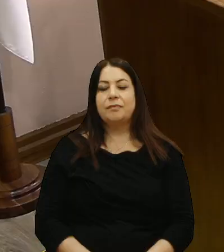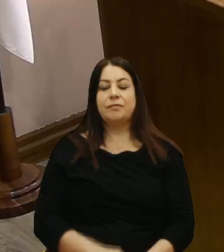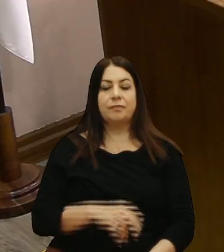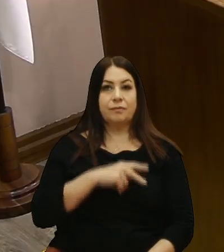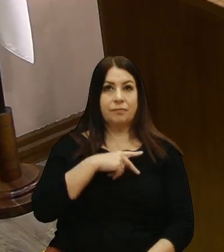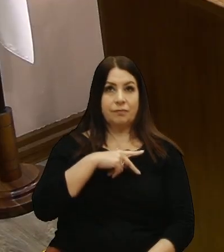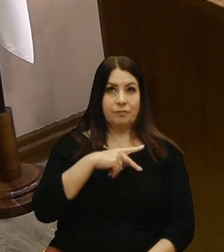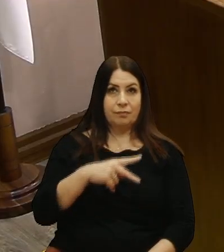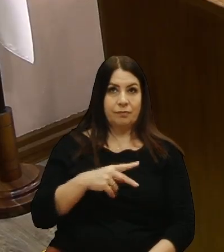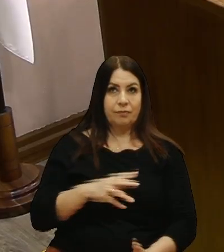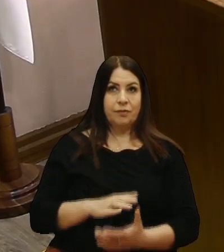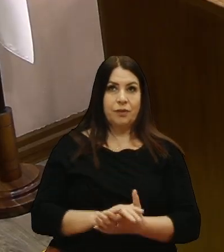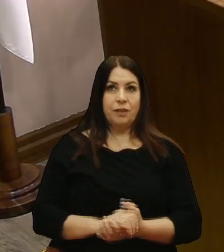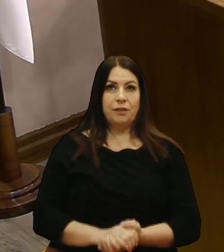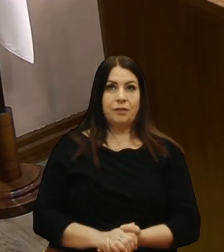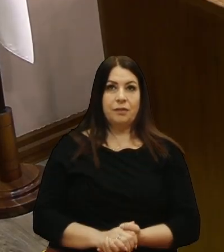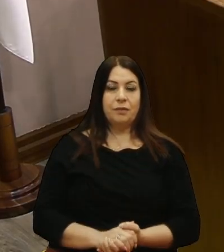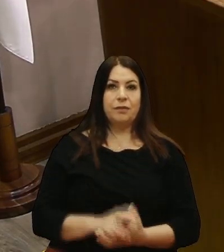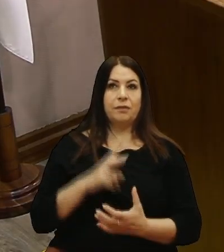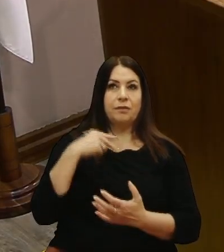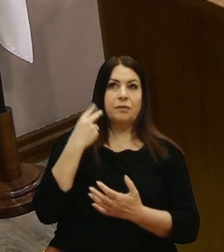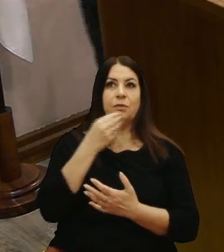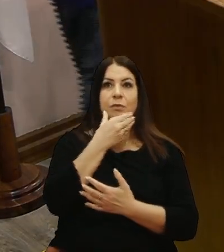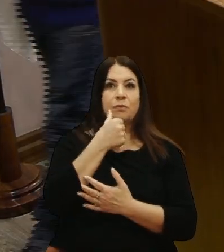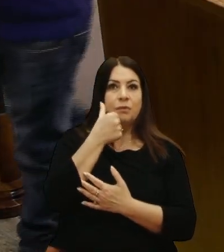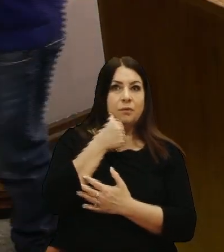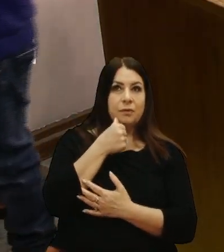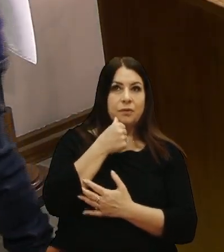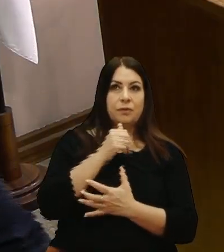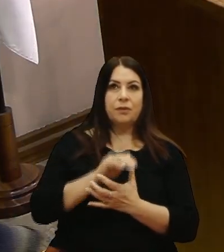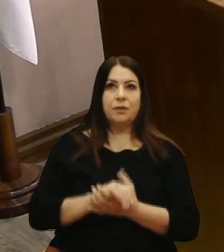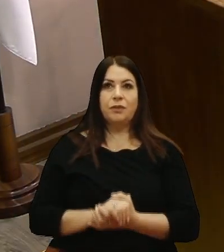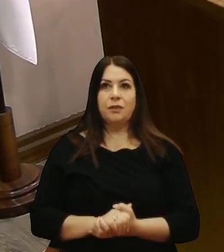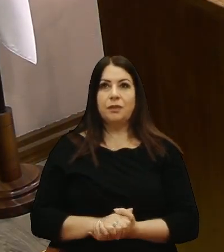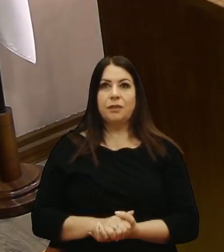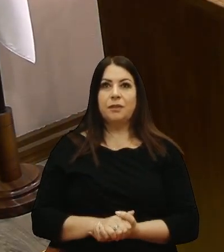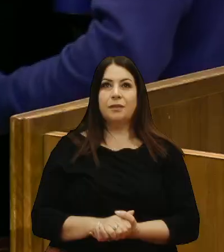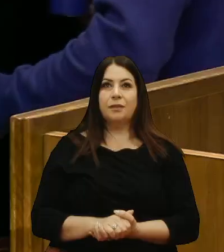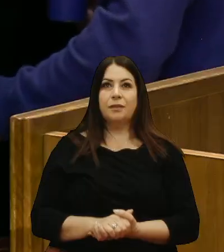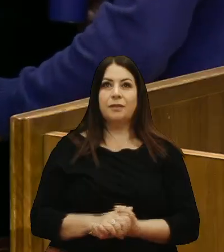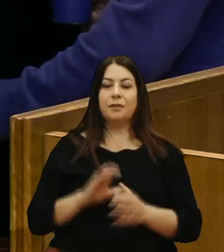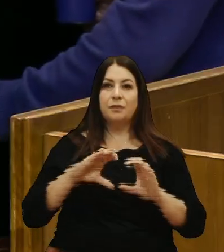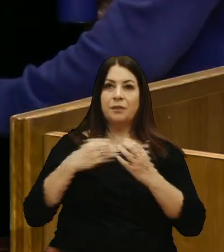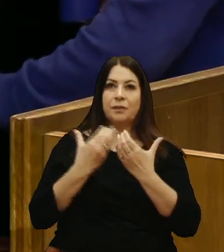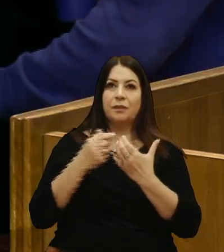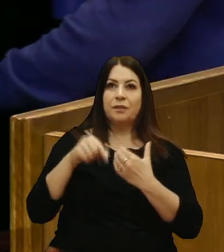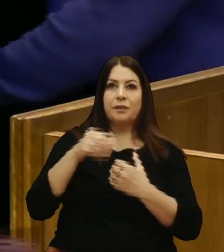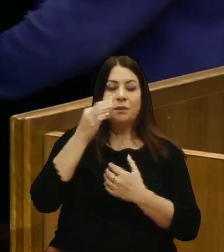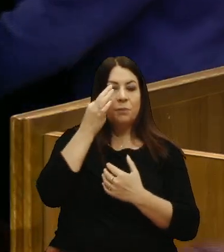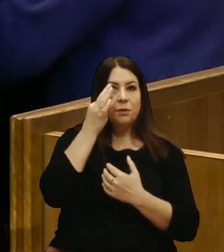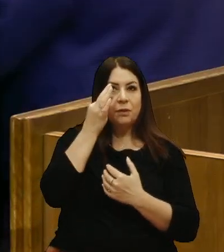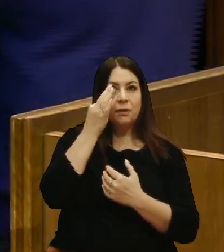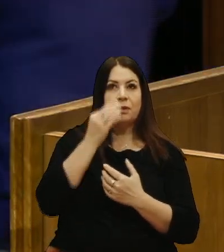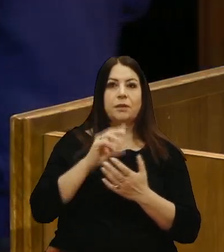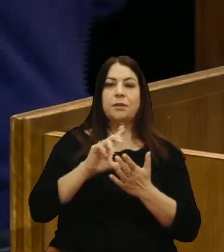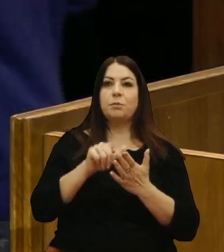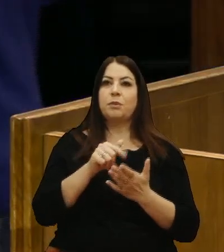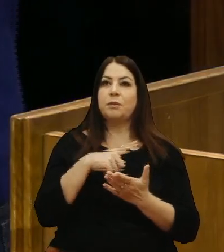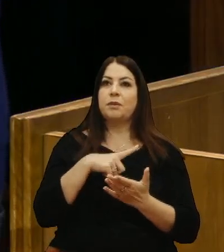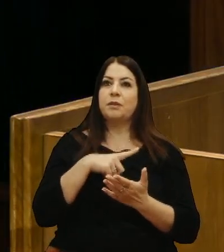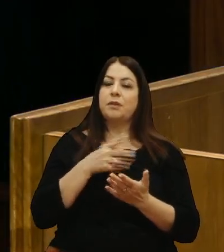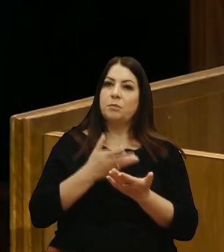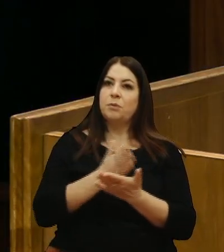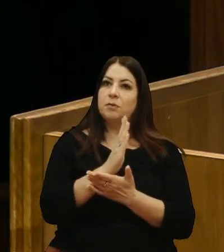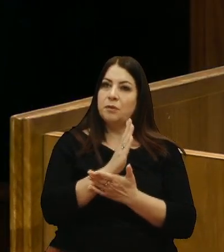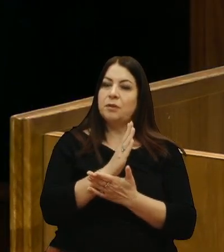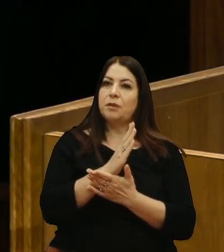Senhor presidente, senhoras vereadores e vereadores, comunidade aqui presente, após ter sido